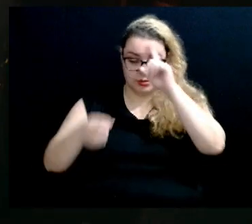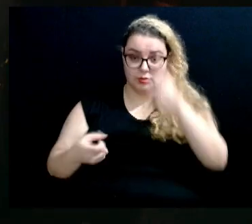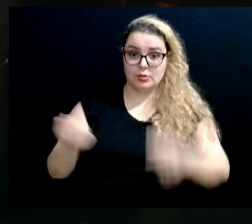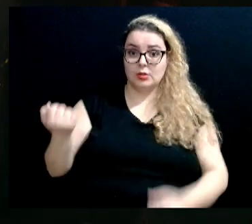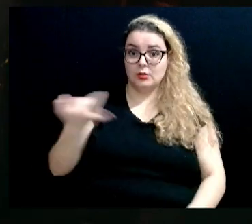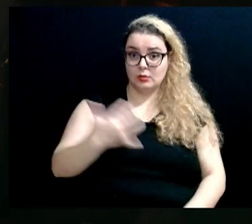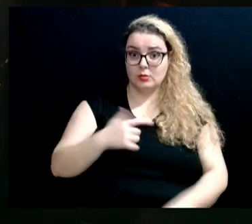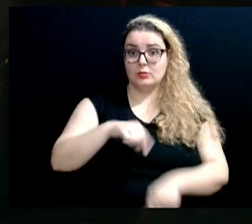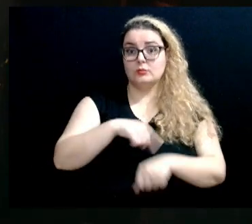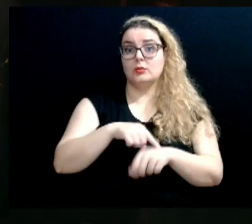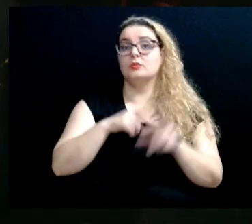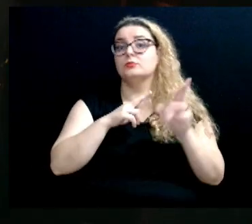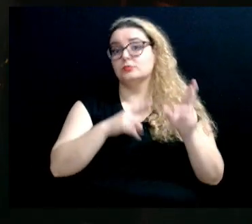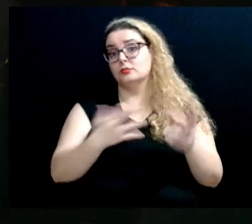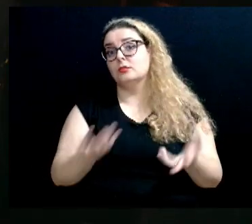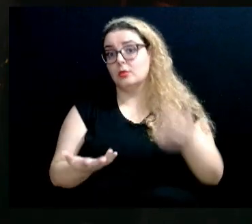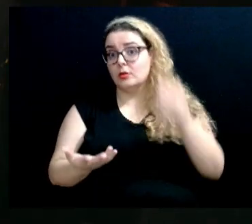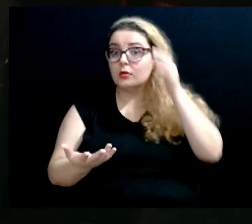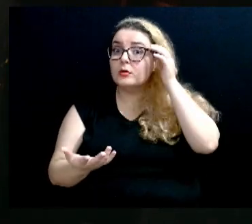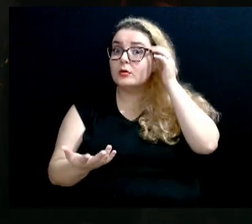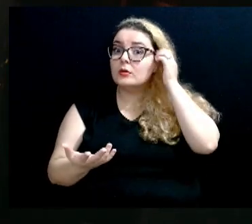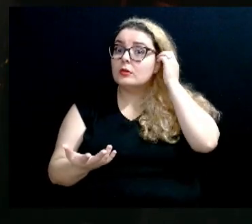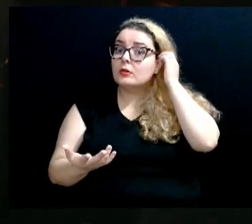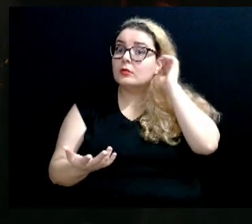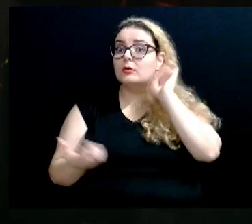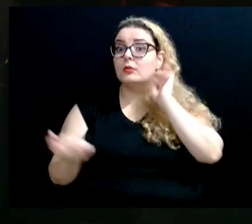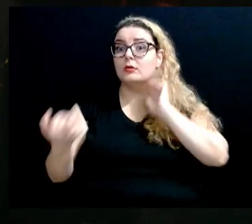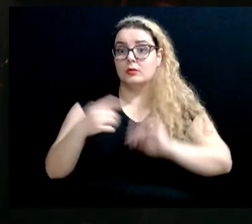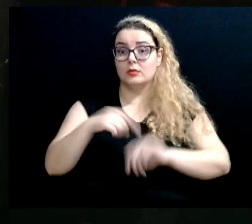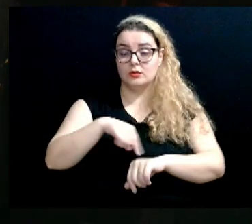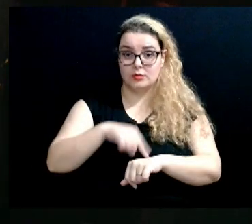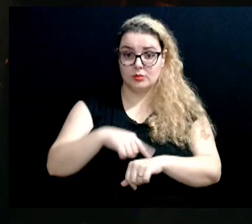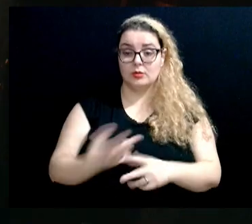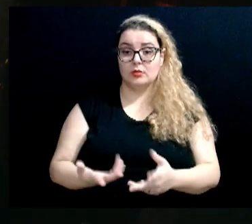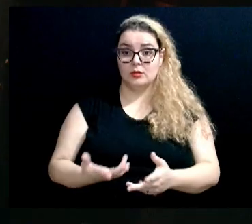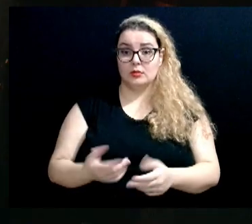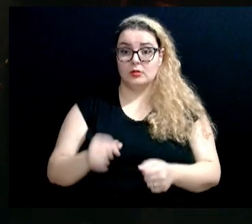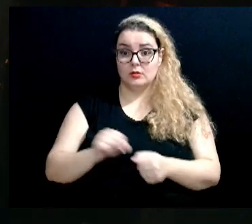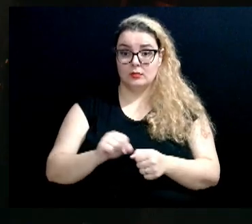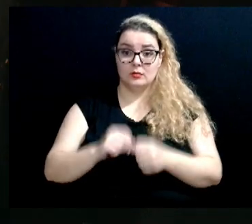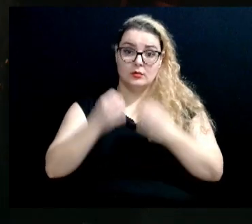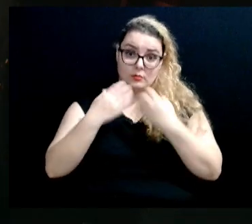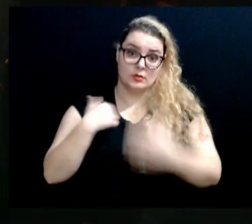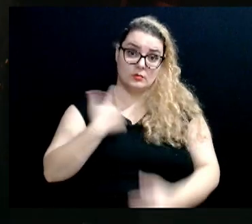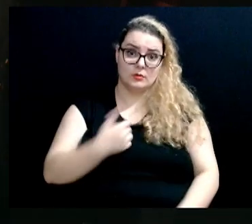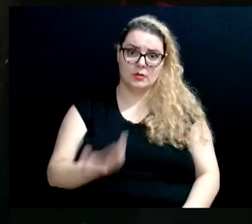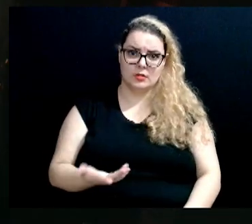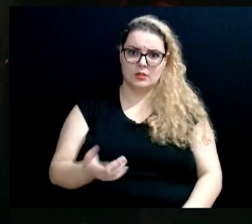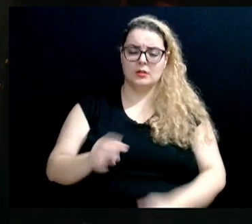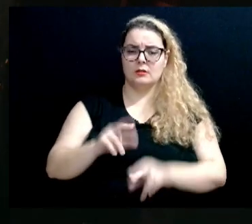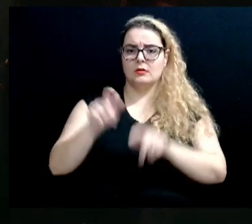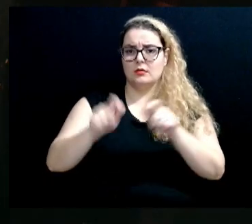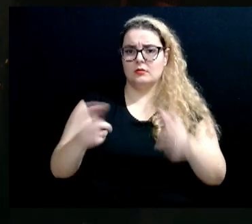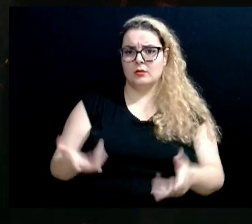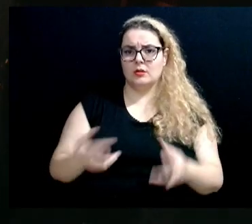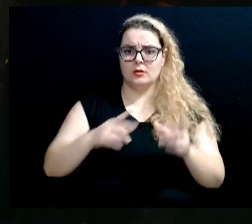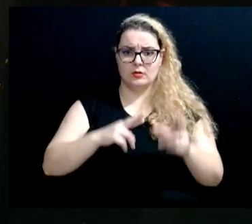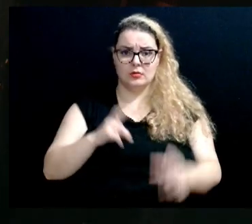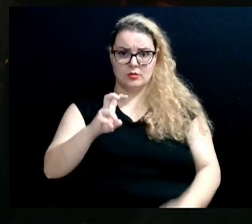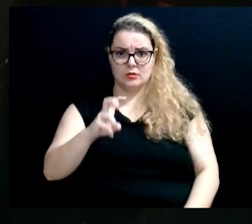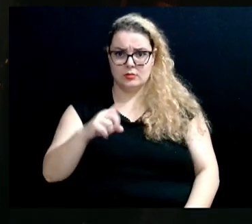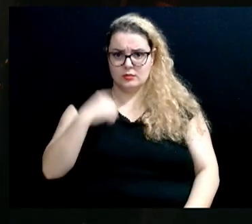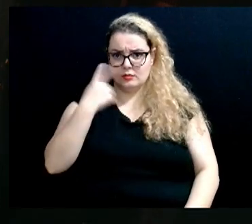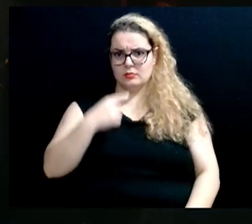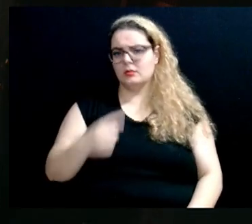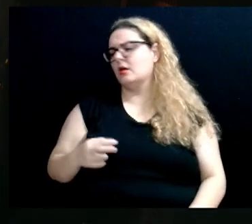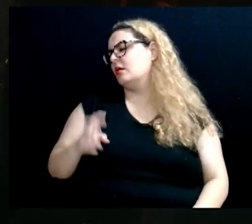sono, né, a quantidade de horas de sono que vai fazer bem para a gente. Tem muita gente aí que dorme 5 horas, diz assim, eu durmo 5 horas